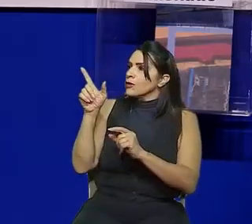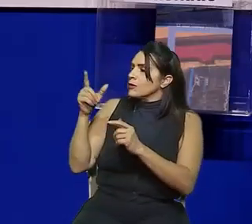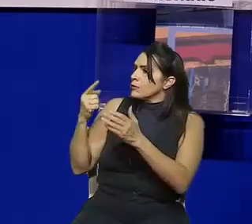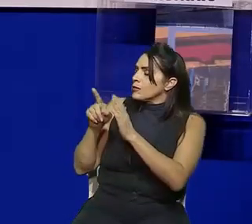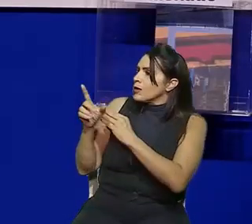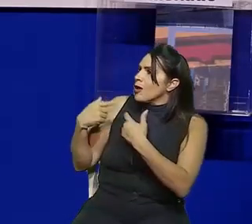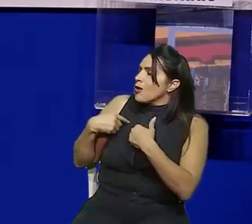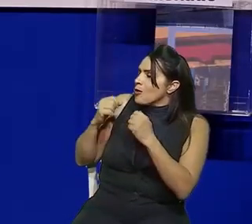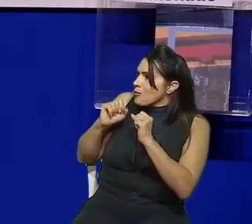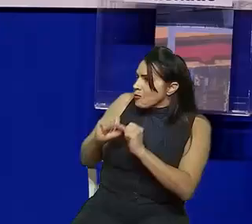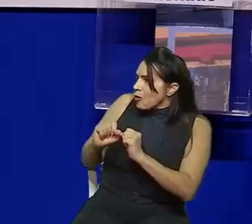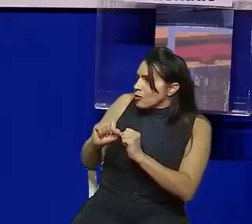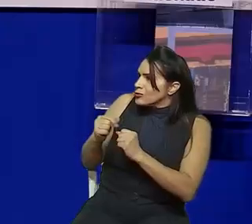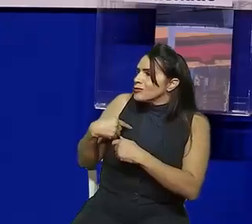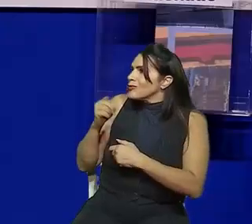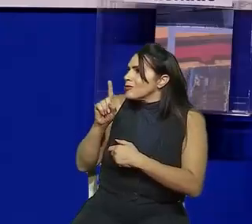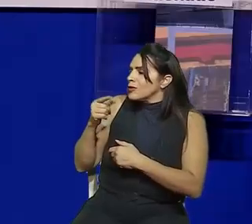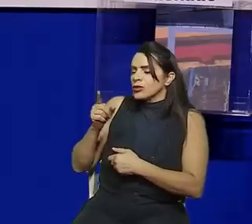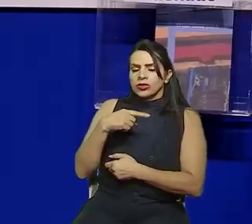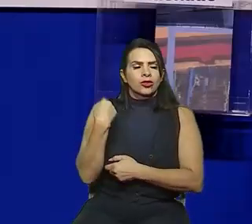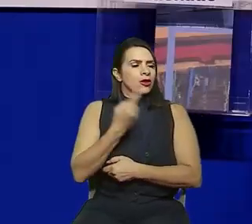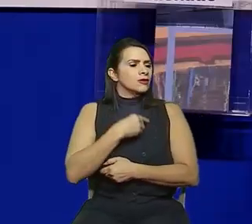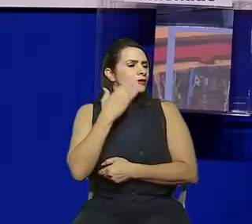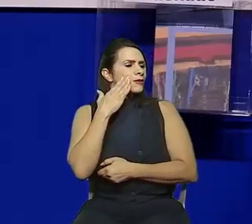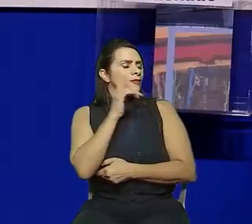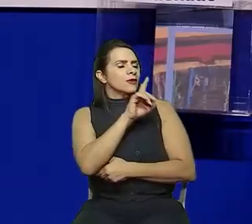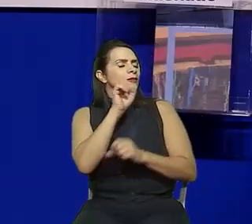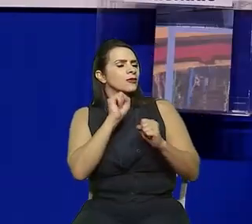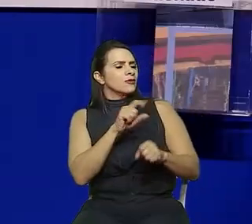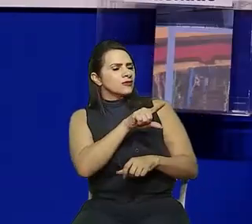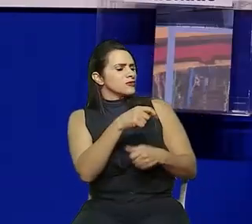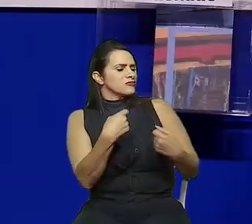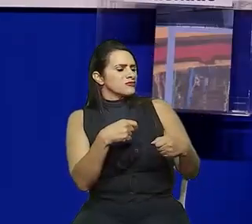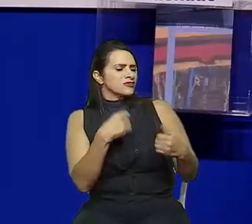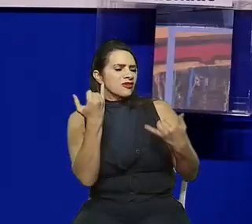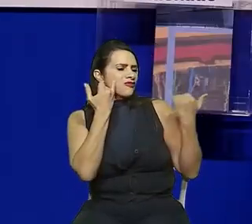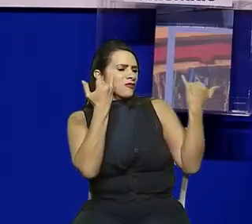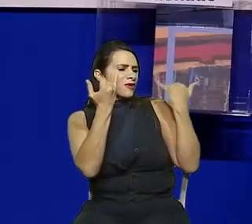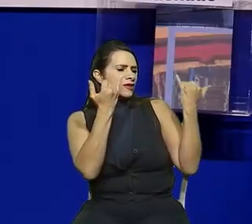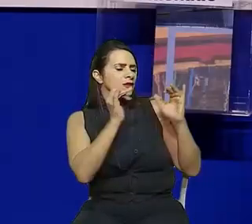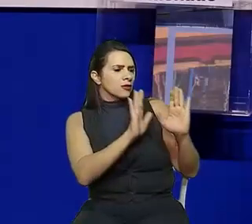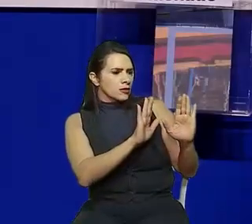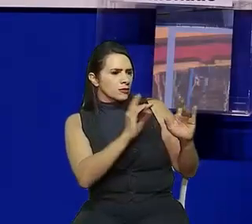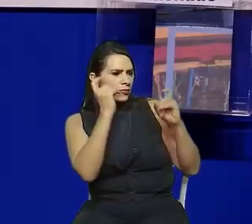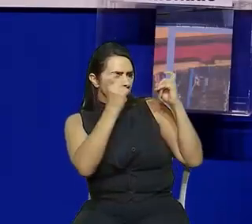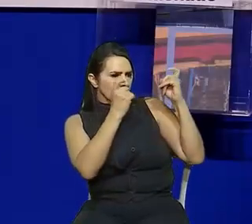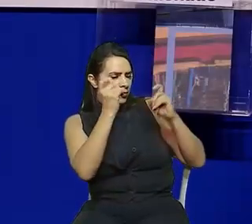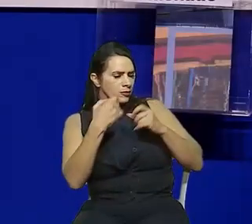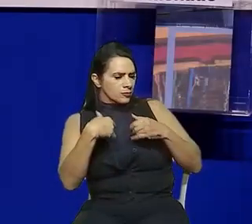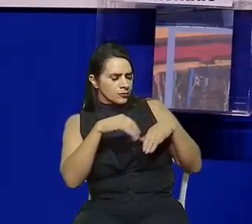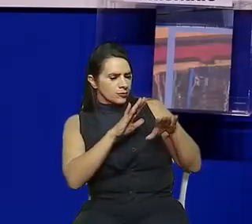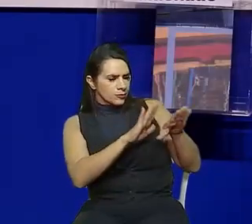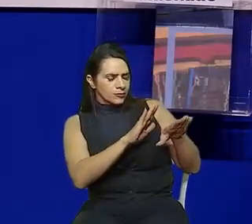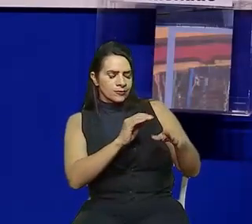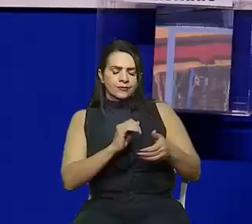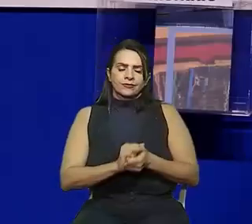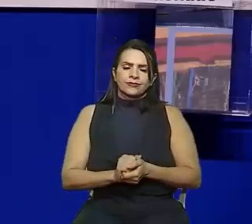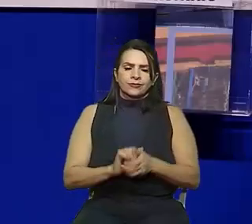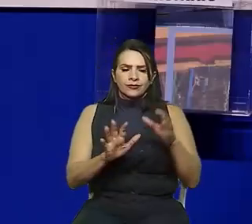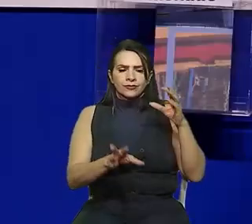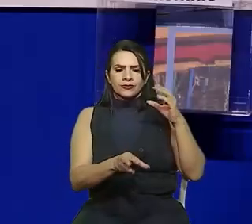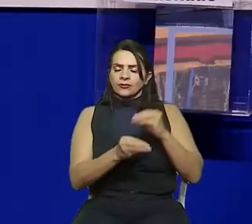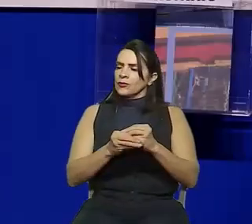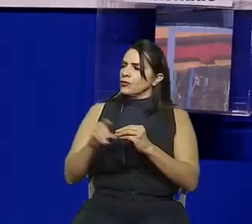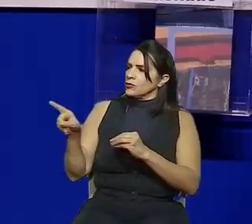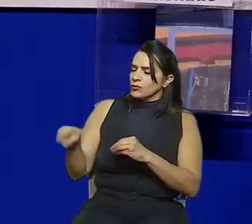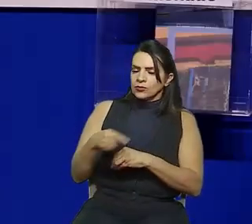pode. Ele falou, nós sabemos o que pode e você não precisa saber. Deixa por minha conta. Daí por diante, tudo que